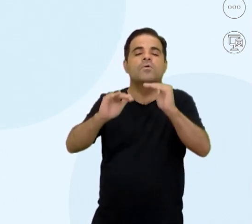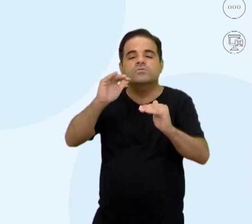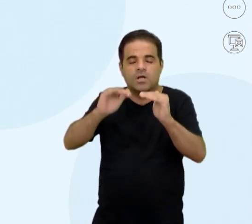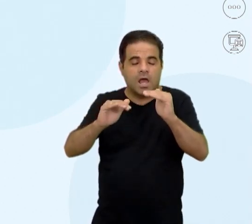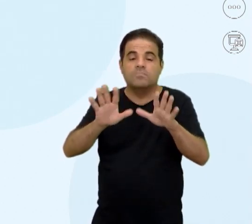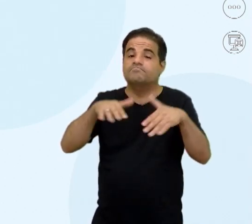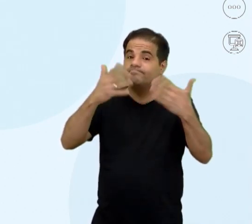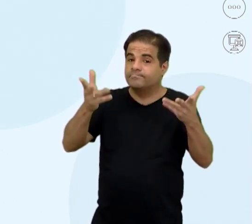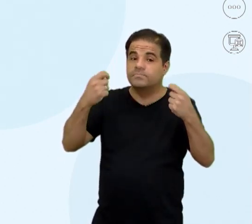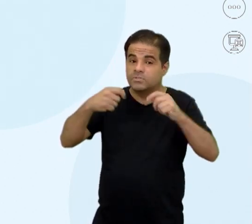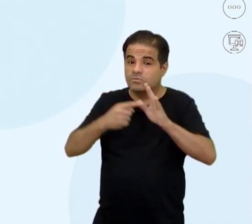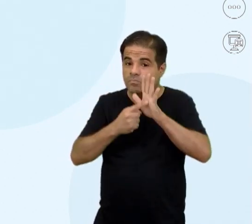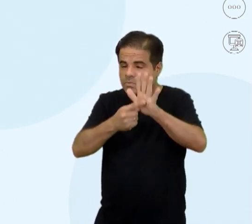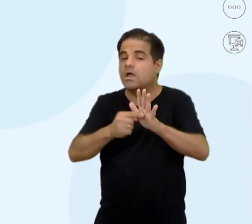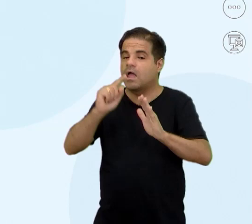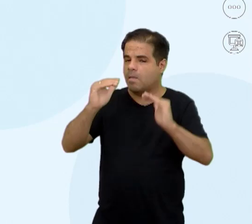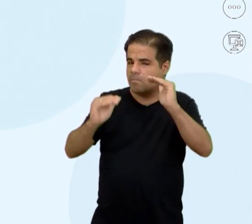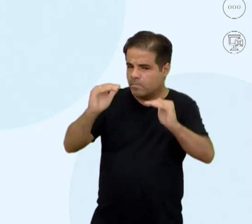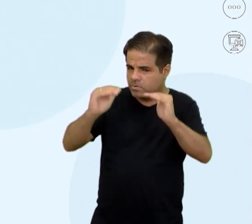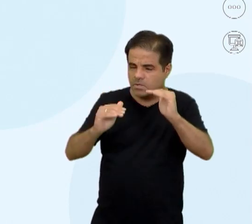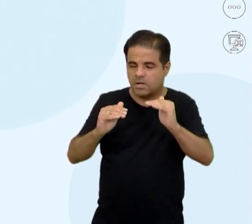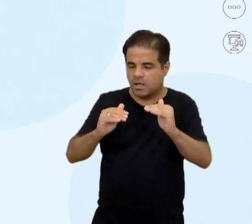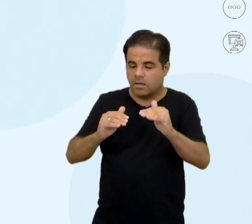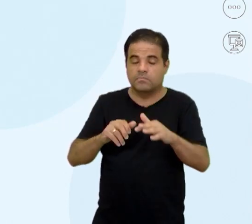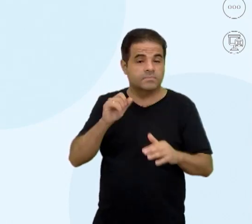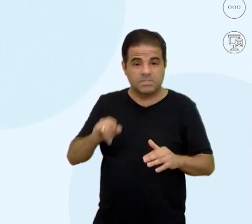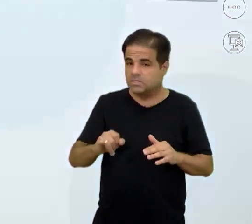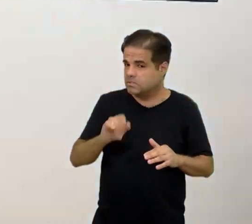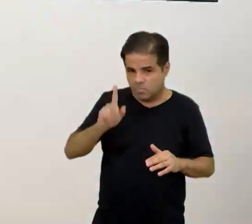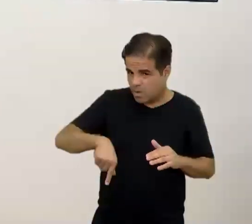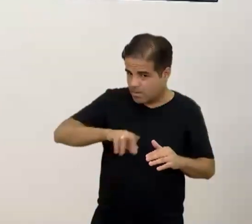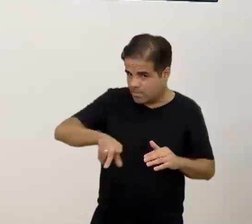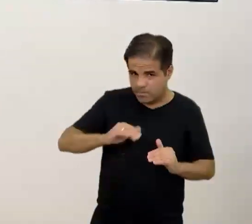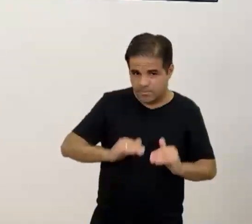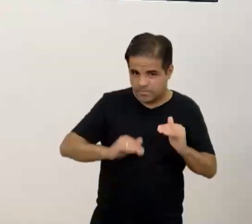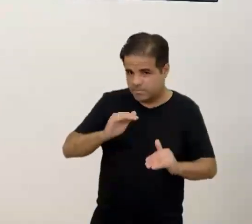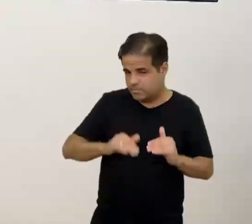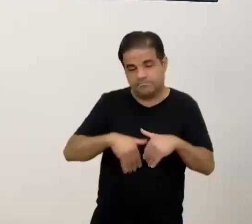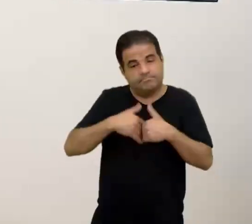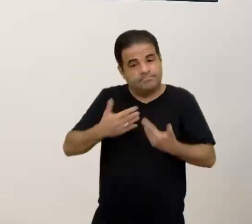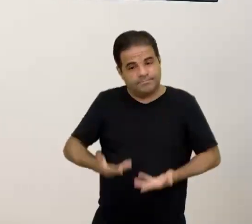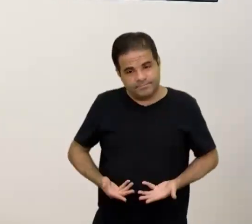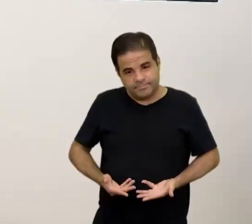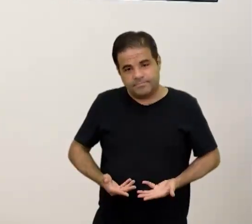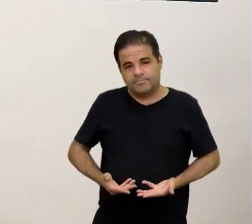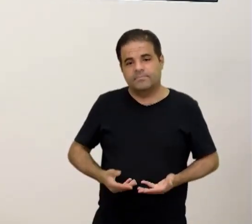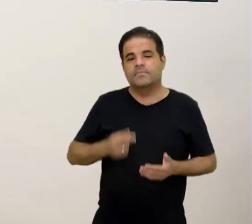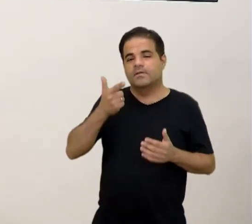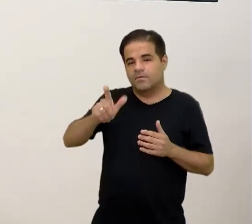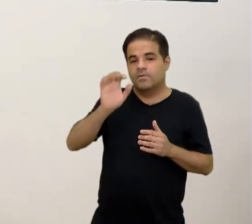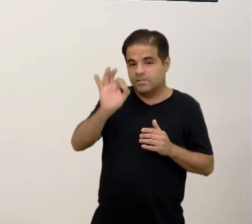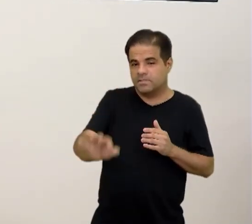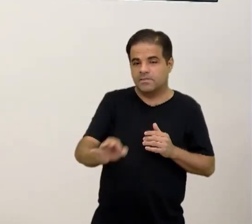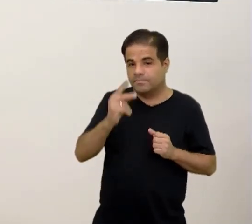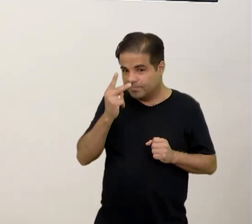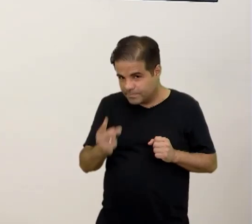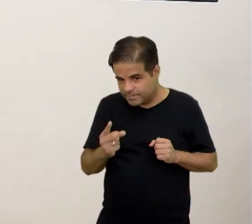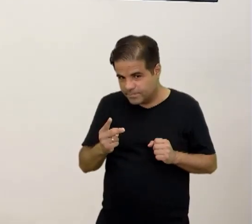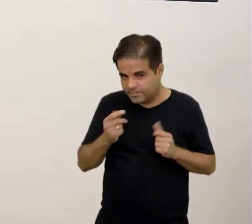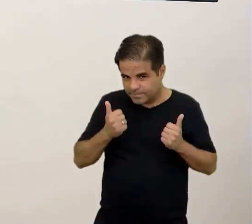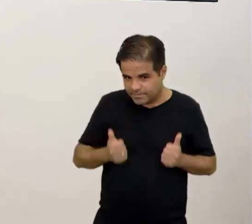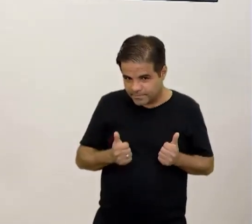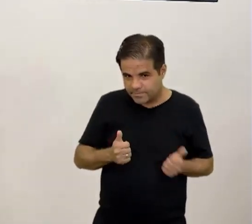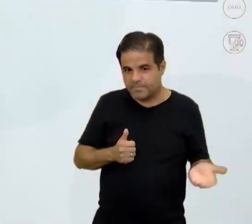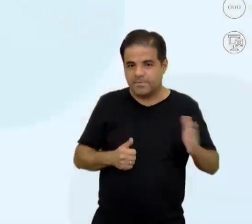proporcionais. Só que eu tenho que mostrar que são proporcionais. Exatamente. Porque se não for proporcional, então teria que ser a alternativa 2 aqui. Perfeito.